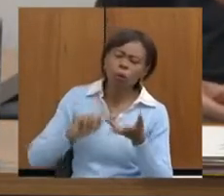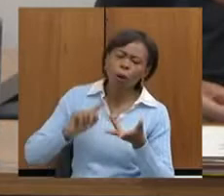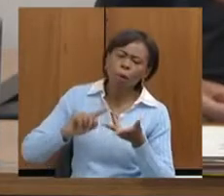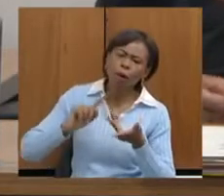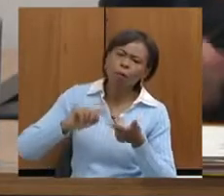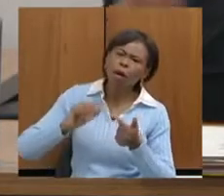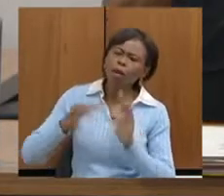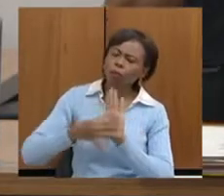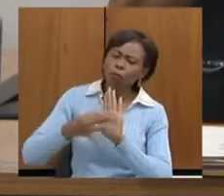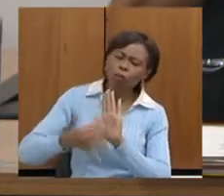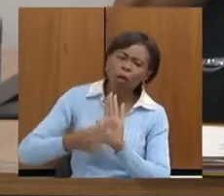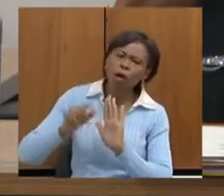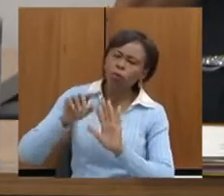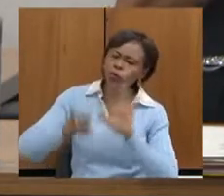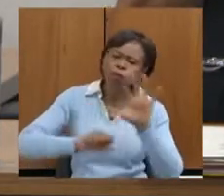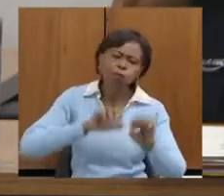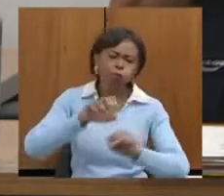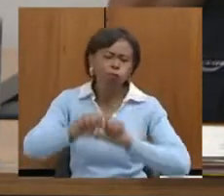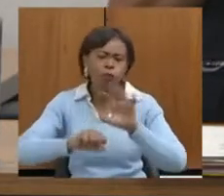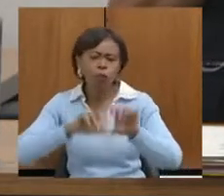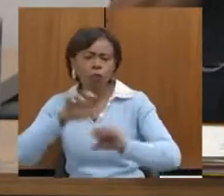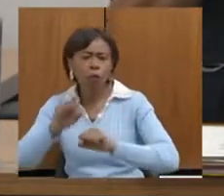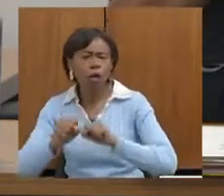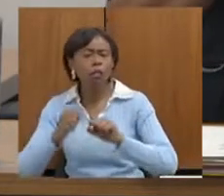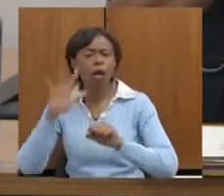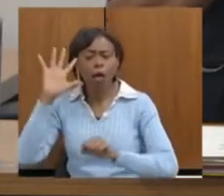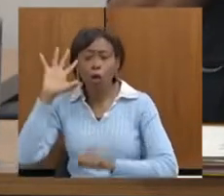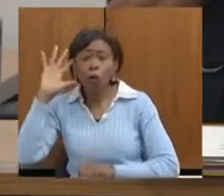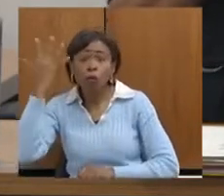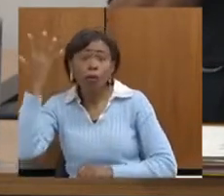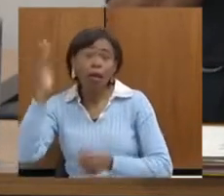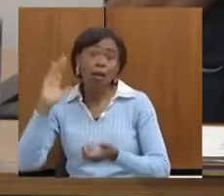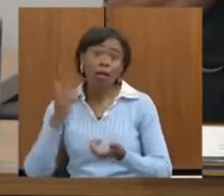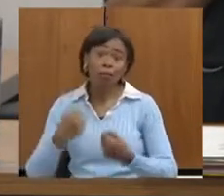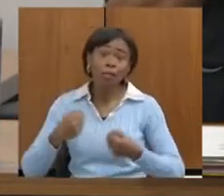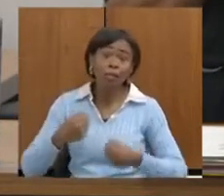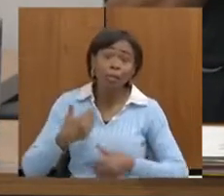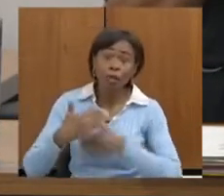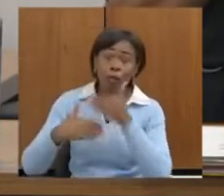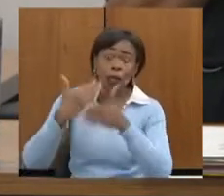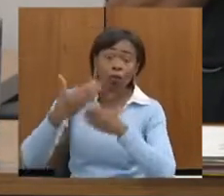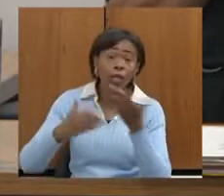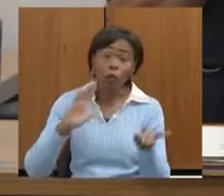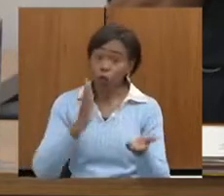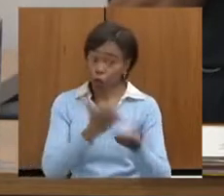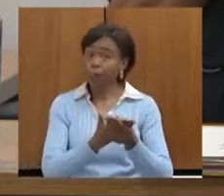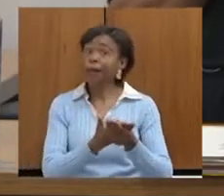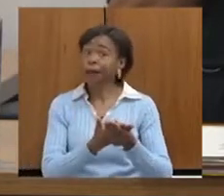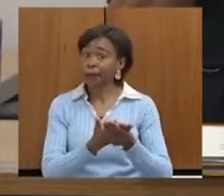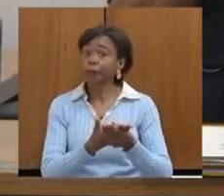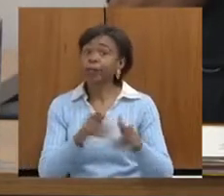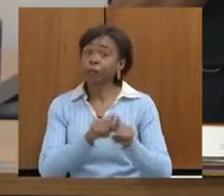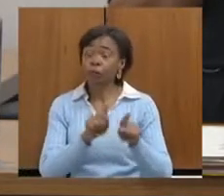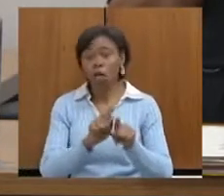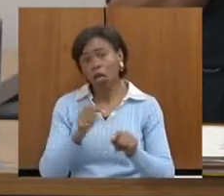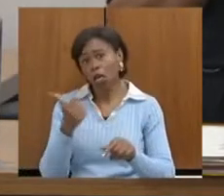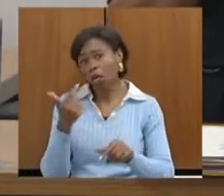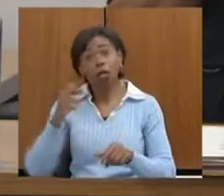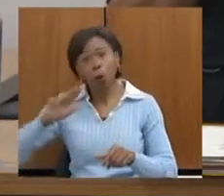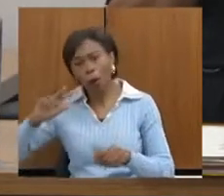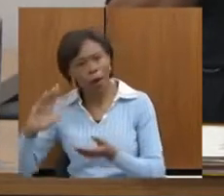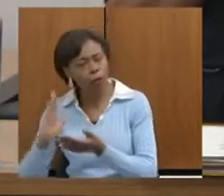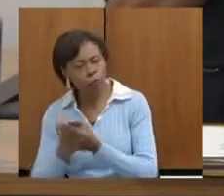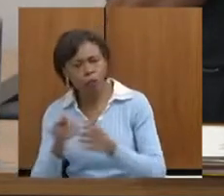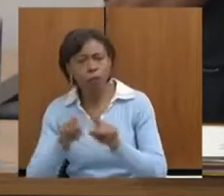sim demandas em procedimentos em processos impedidos de judiciais e extrajudiciais é